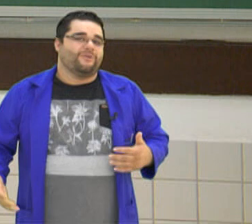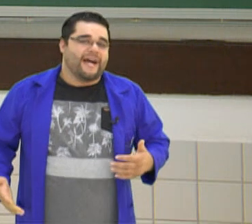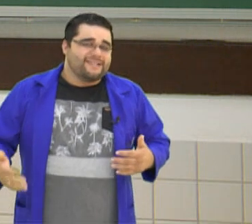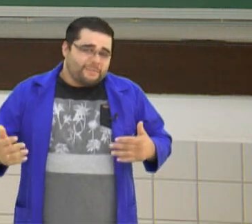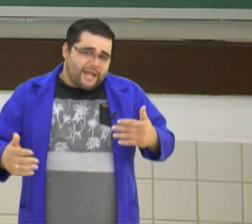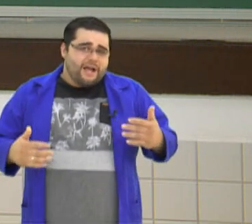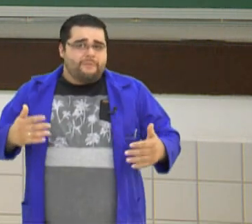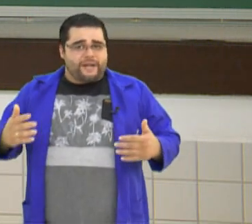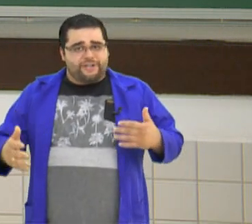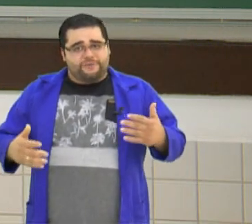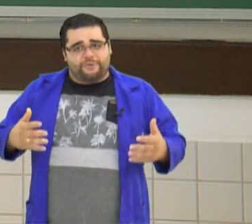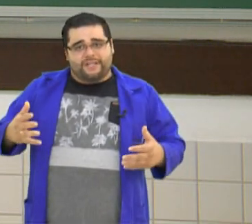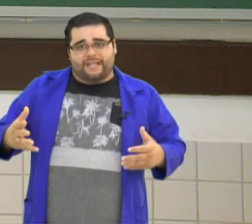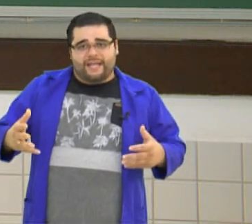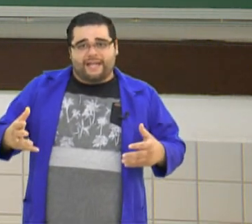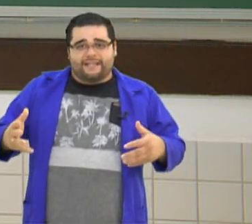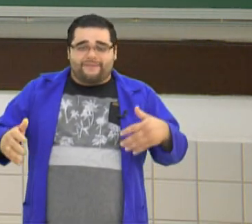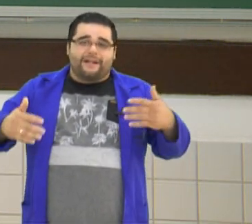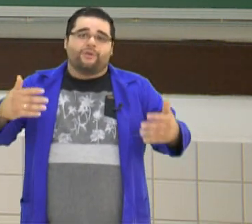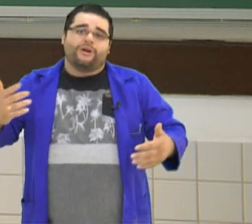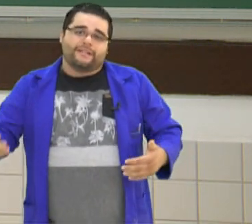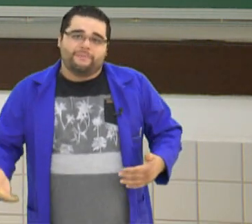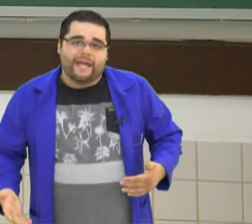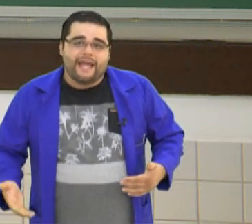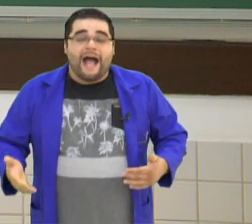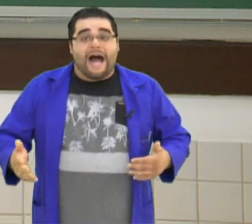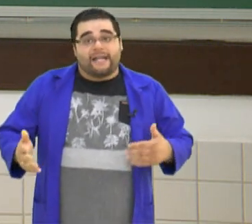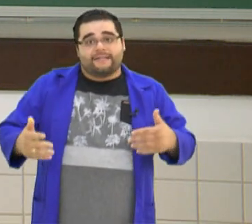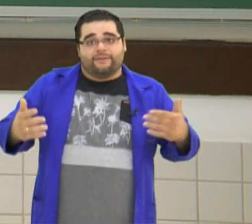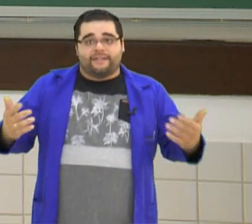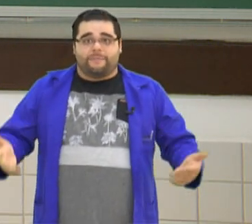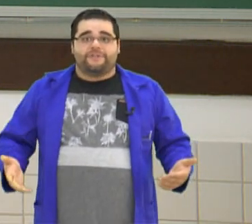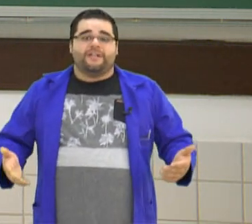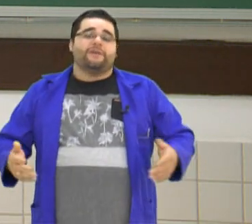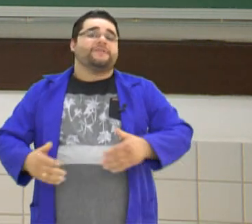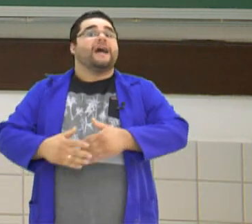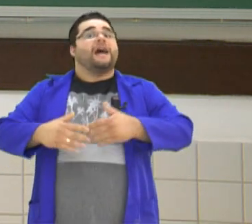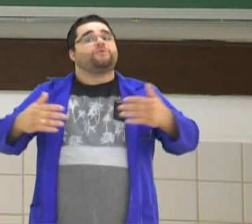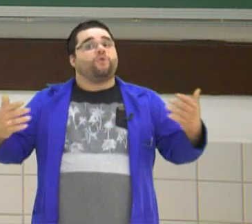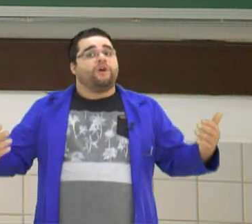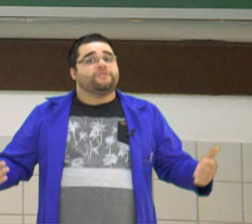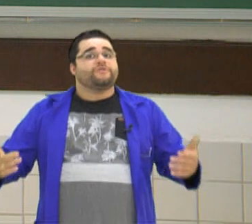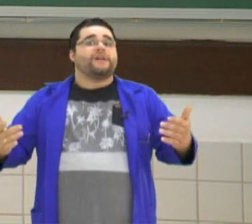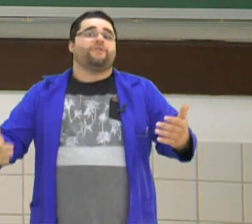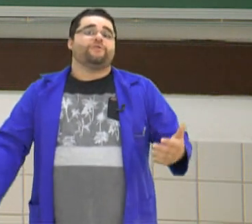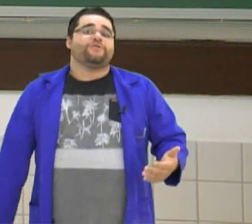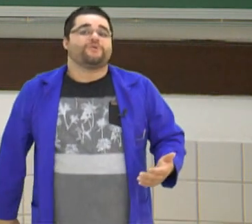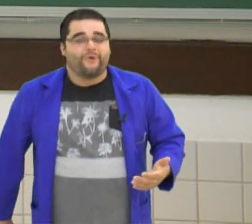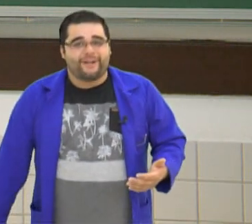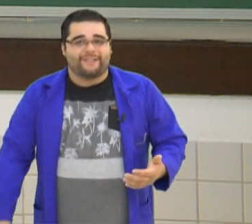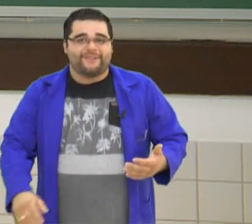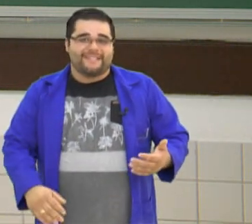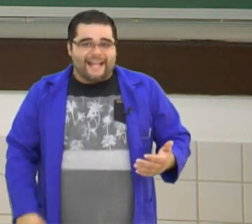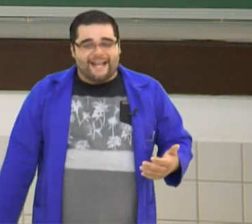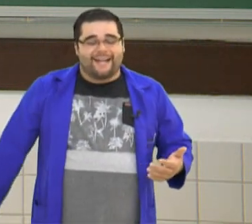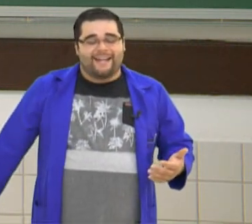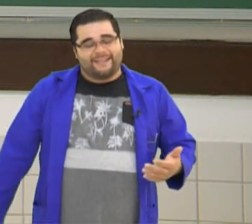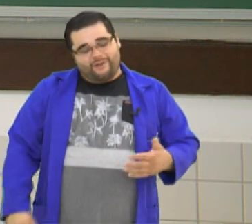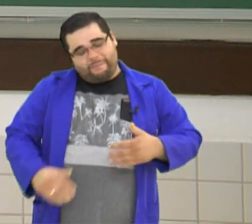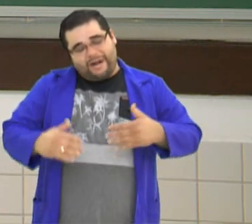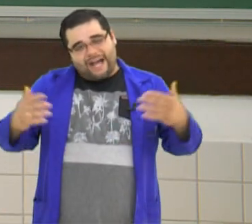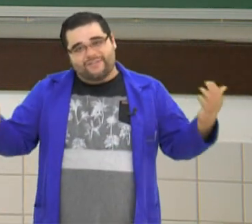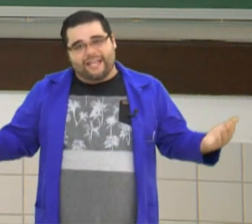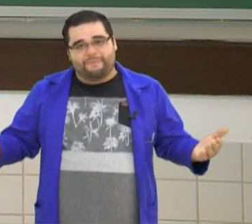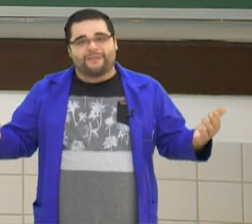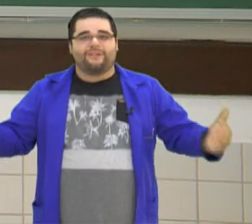aqui de lugares também para a gente poder dar valor também à questão do intérprete de Libras a todos os alunos surdos, né, galera?